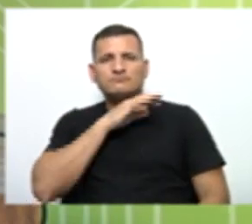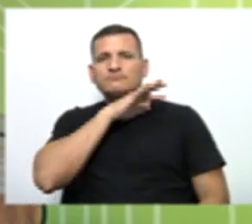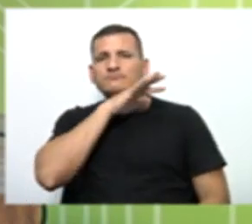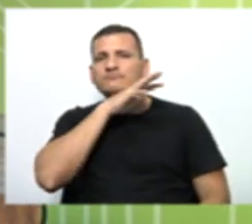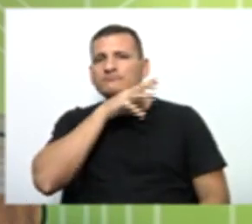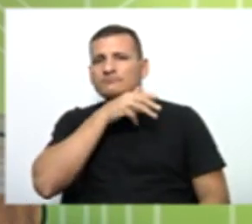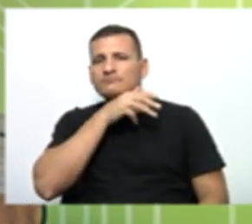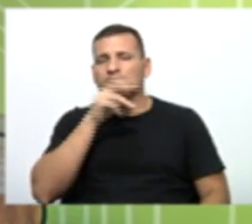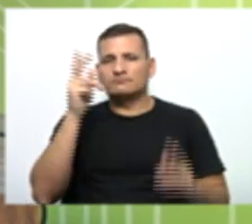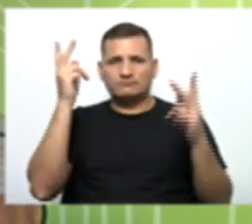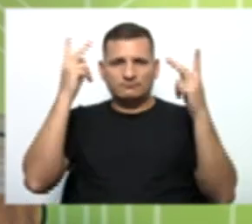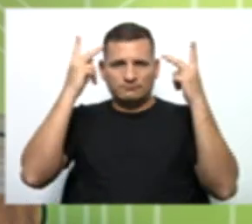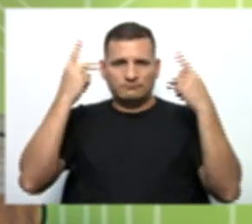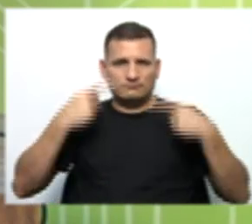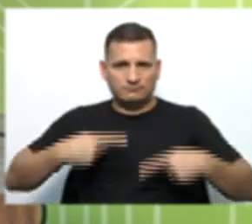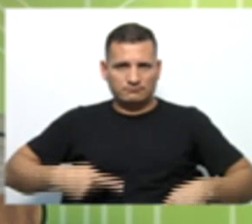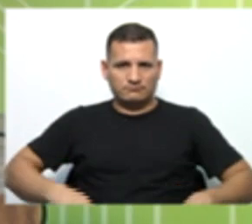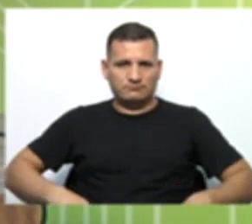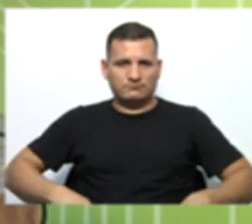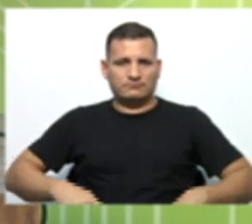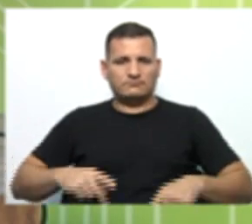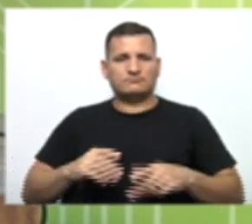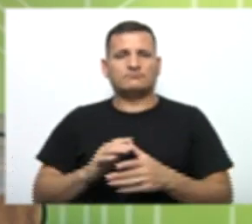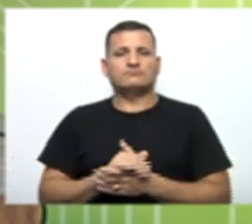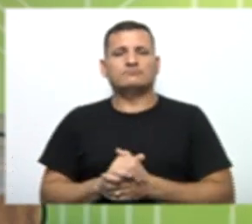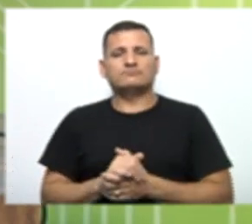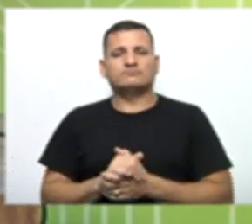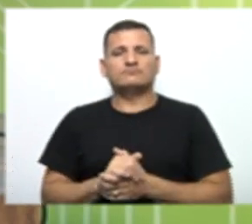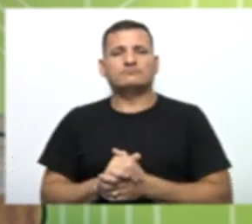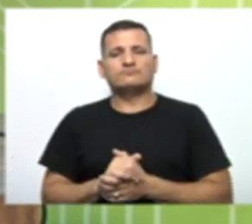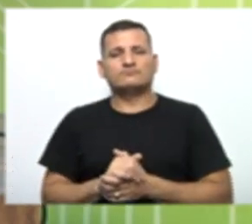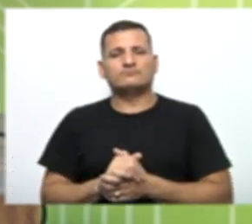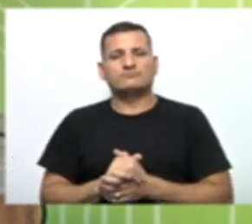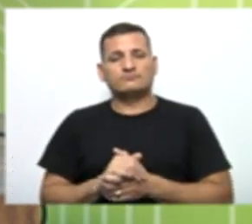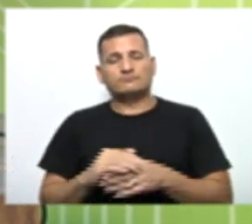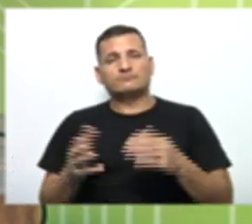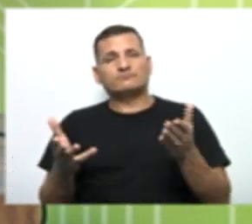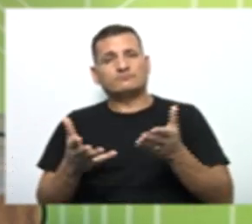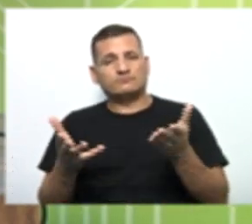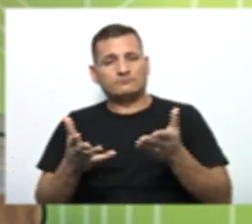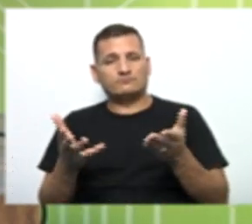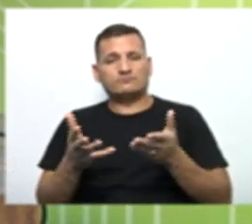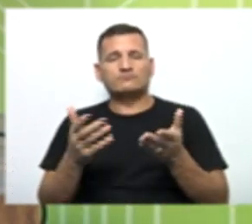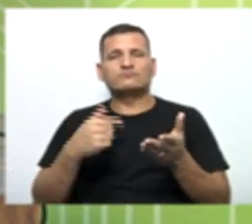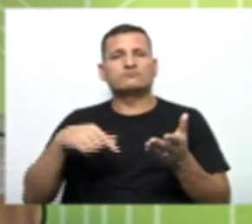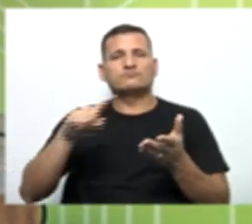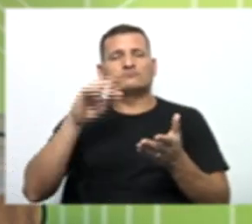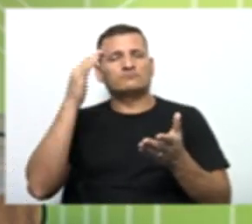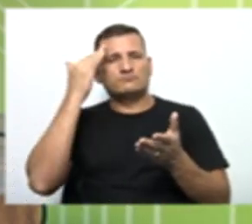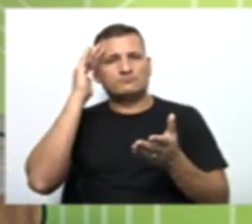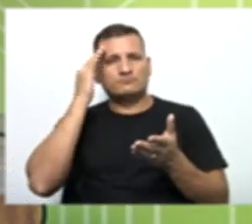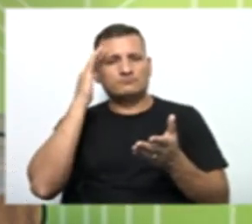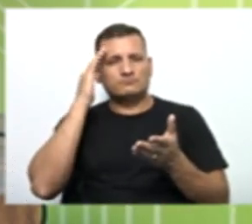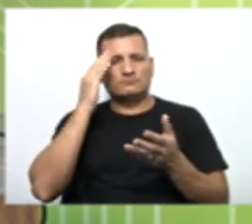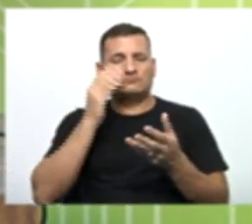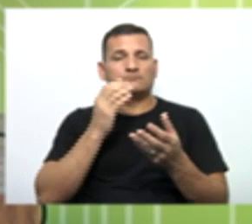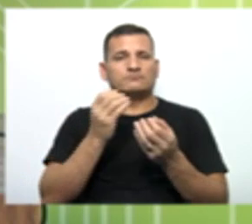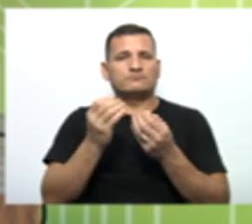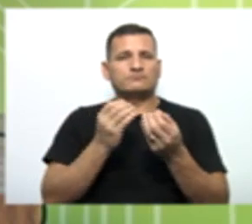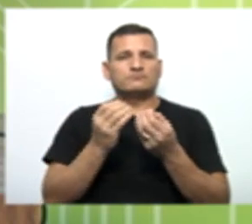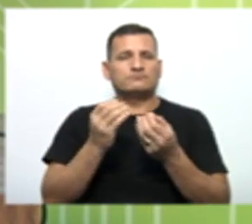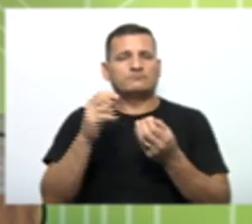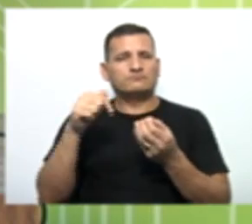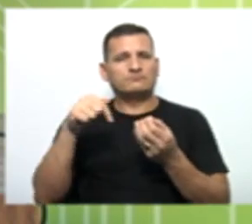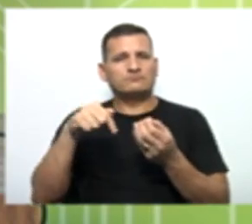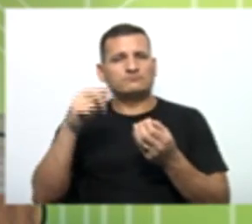humana e de todas as espécies em uma situação extrema. E hoje nós vamos compreender como é que no Brasil é feito